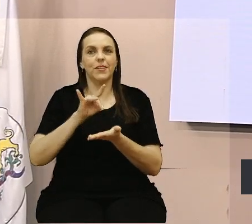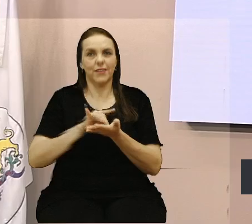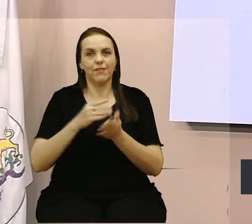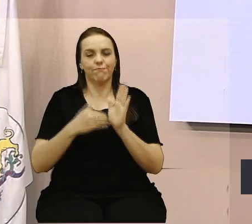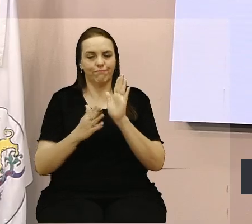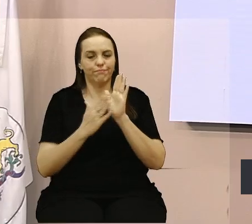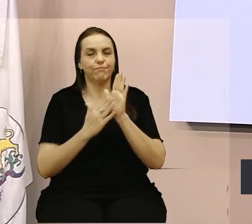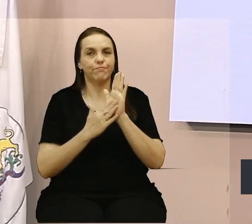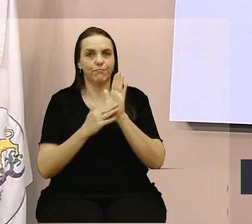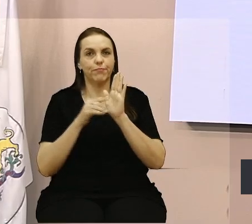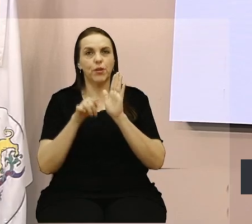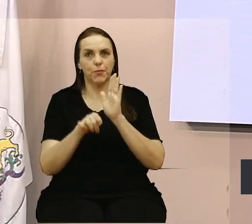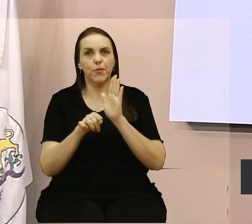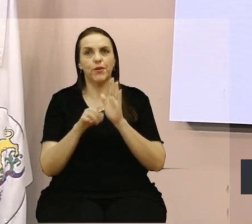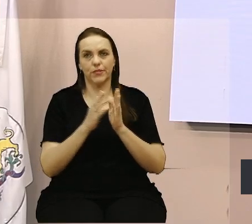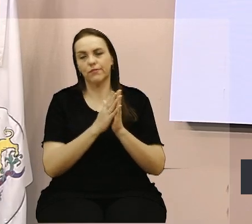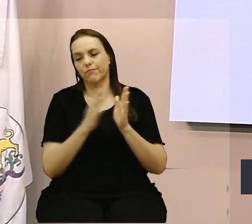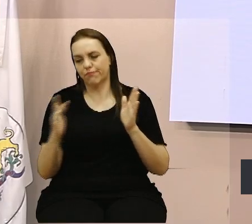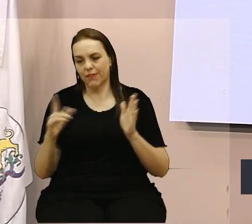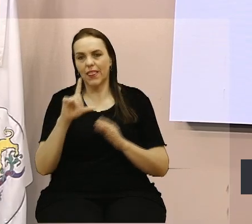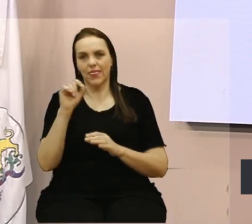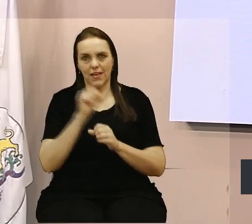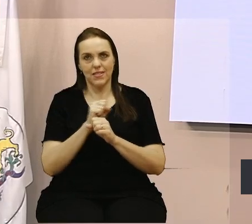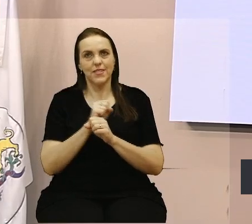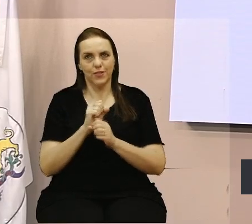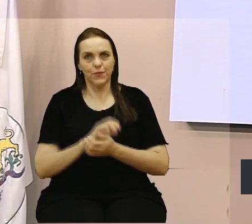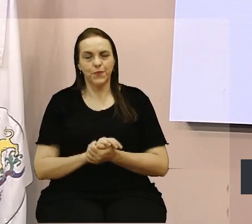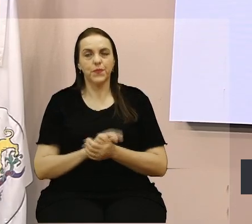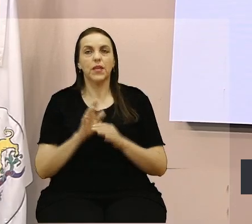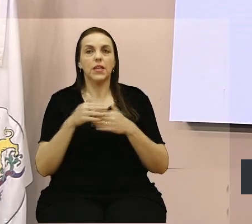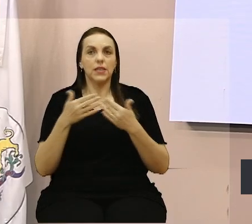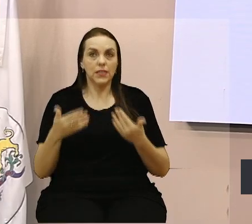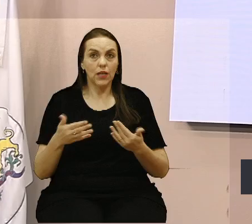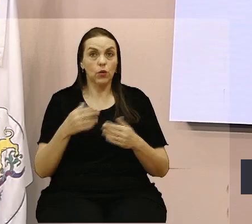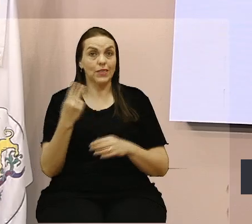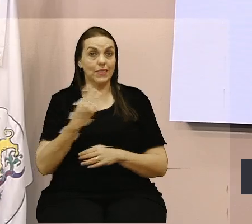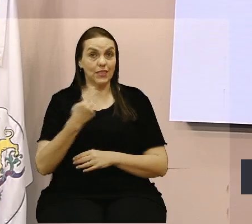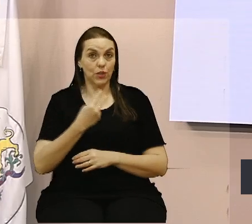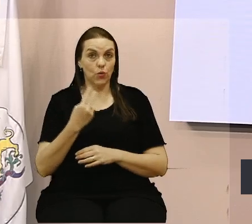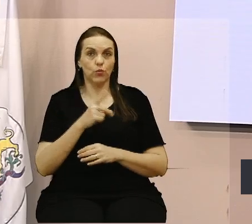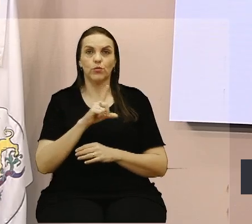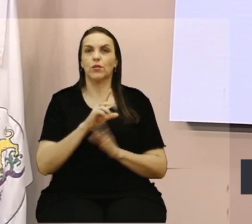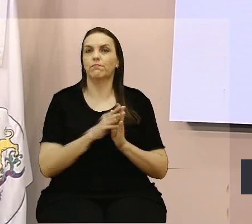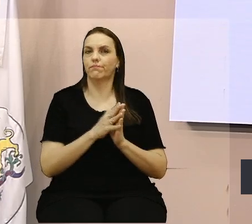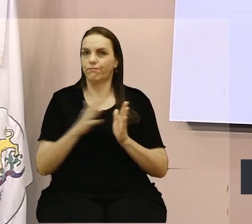propõe na década, né? Então, nós estamos numa segunda década de ação,